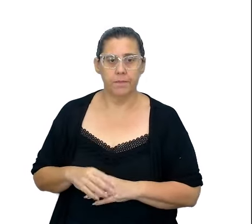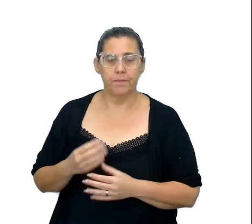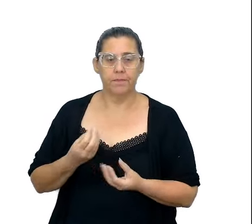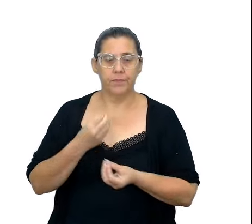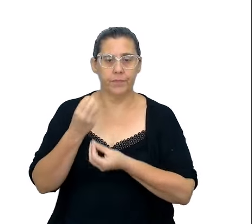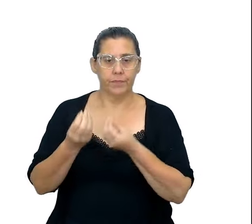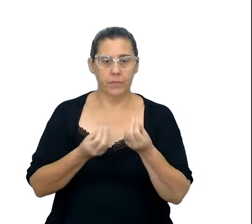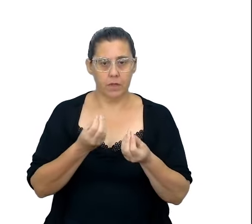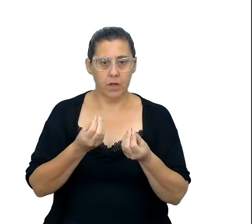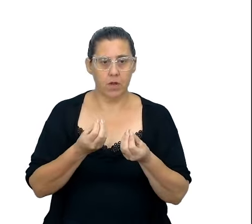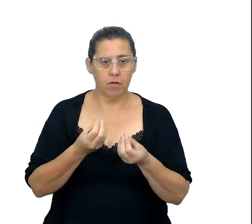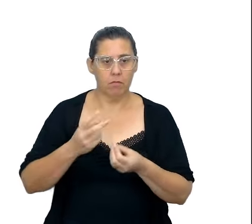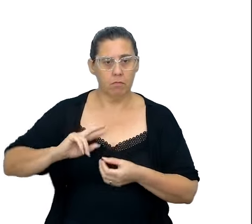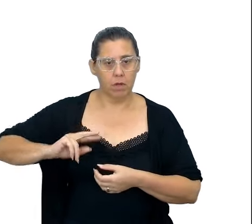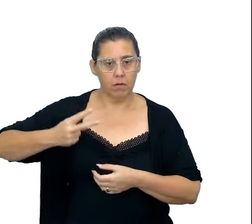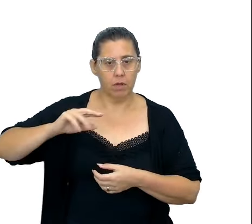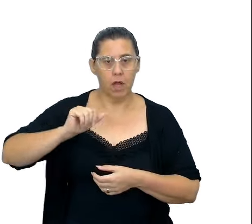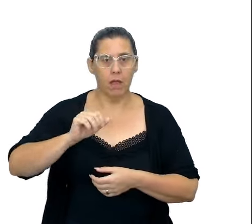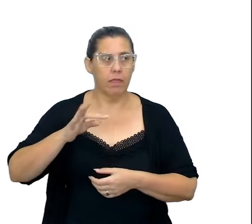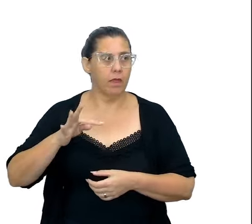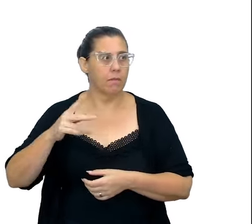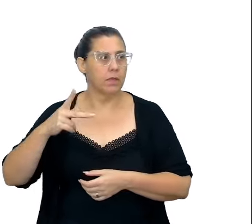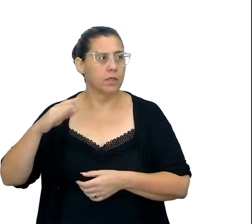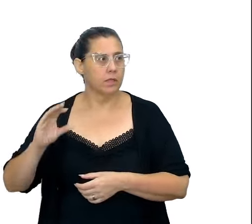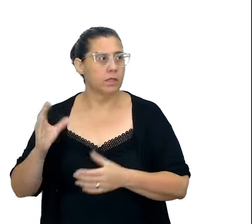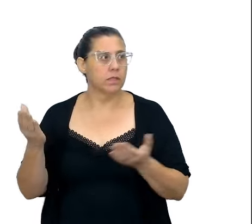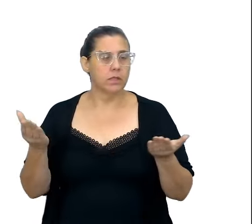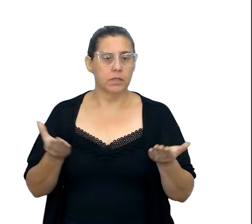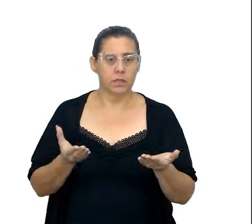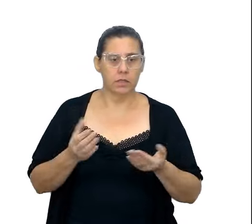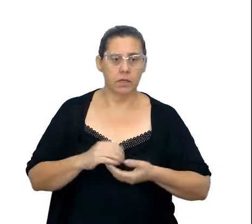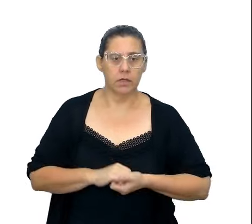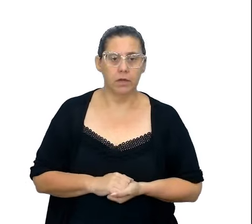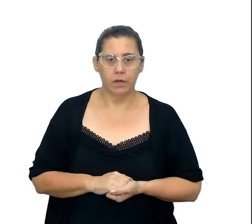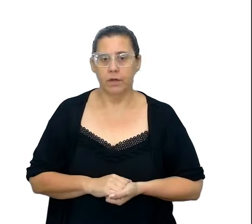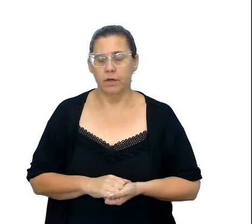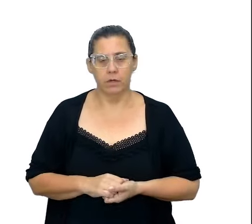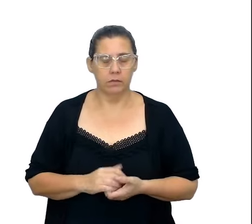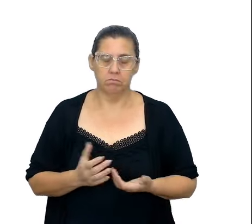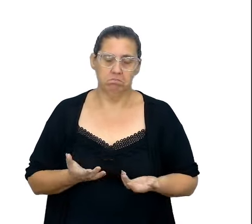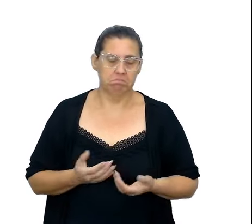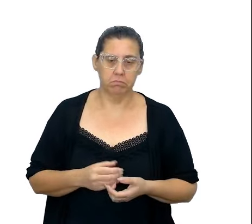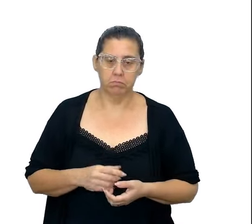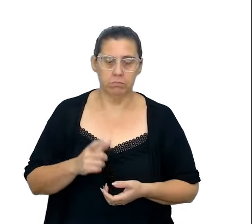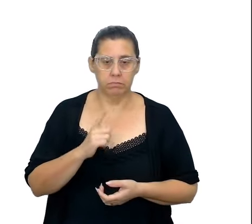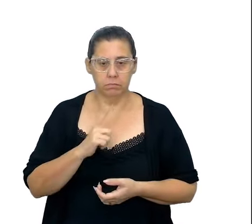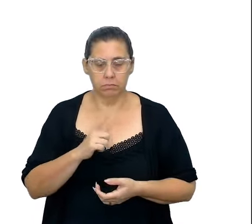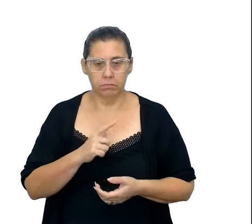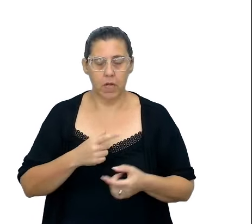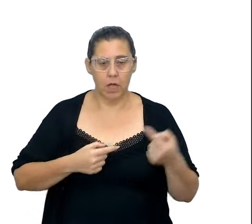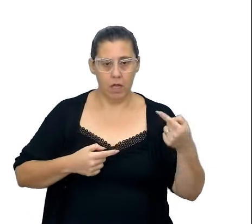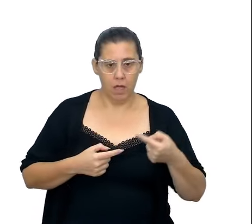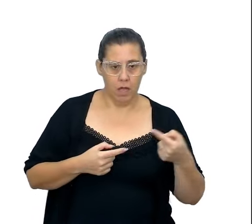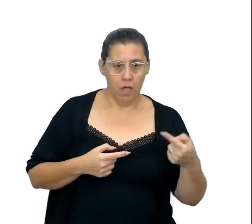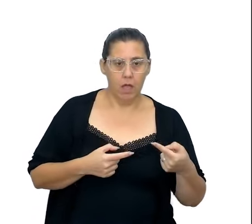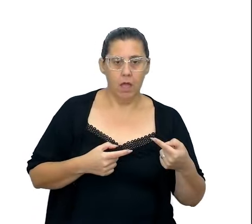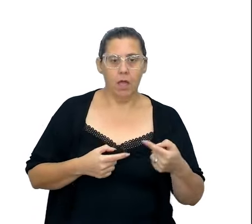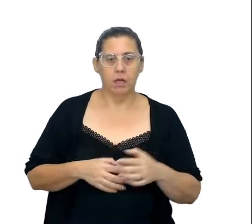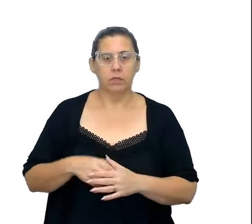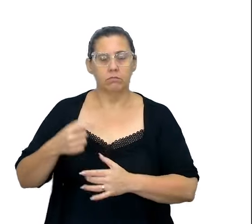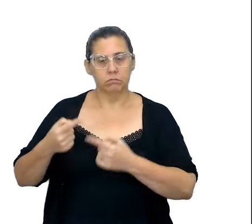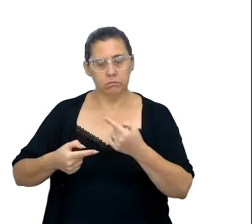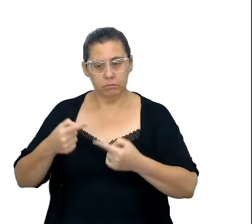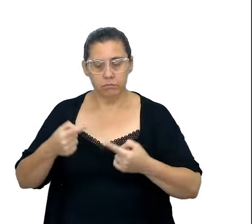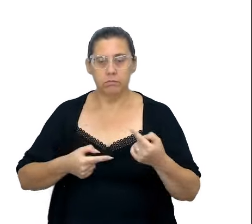esse desdobramento aí para a TPC na escola para vocês? O que pode ser feito? Numa primeira etapa, reunir com seus pares